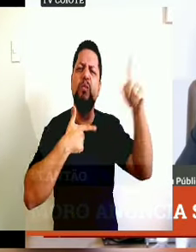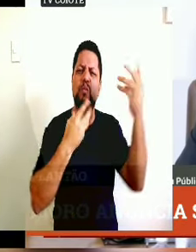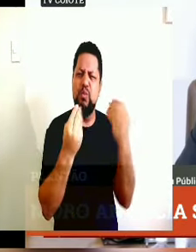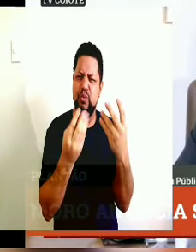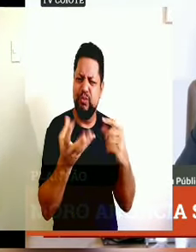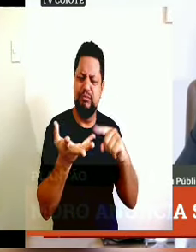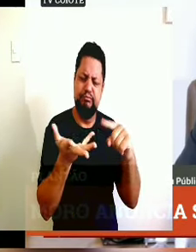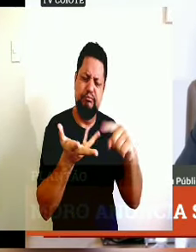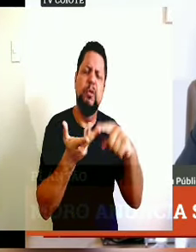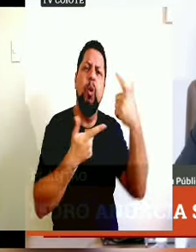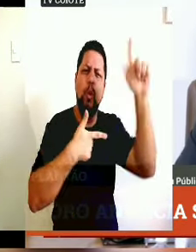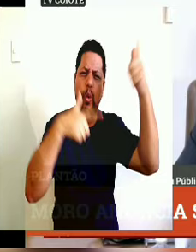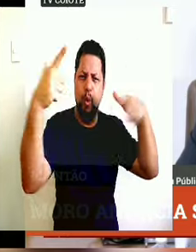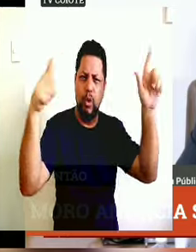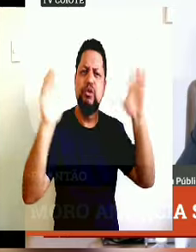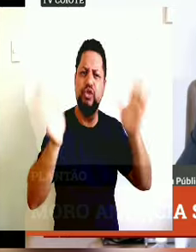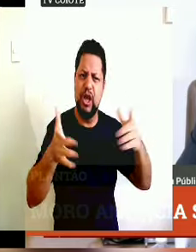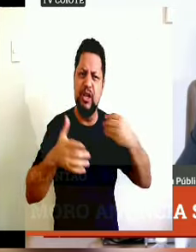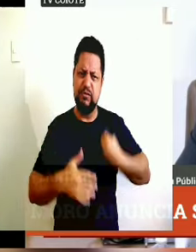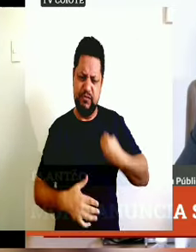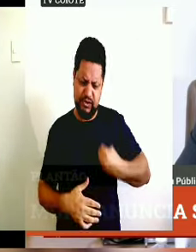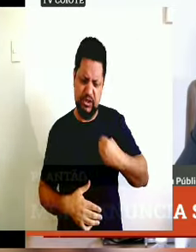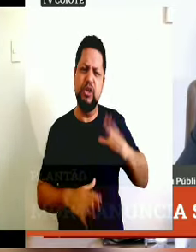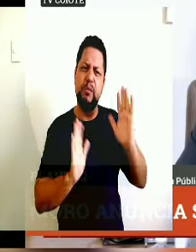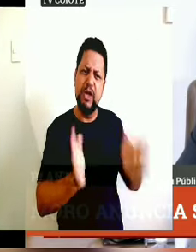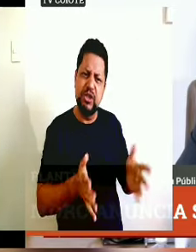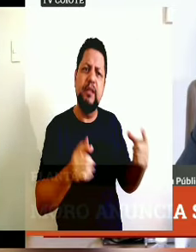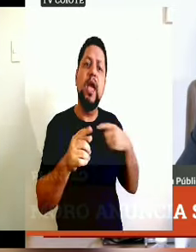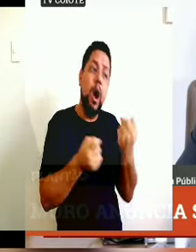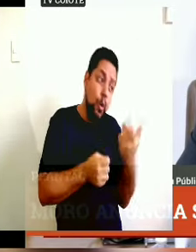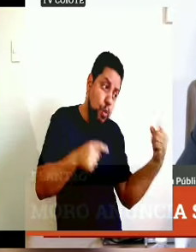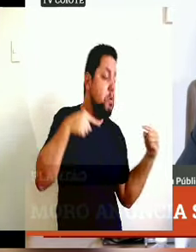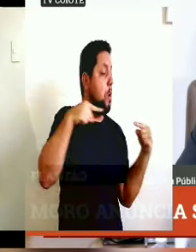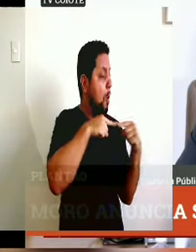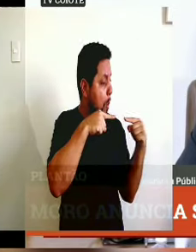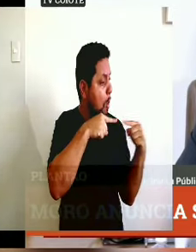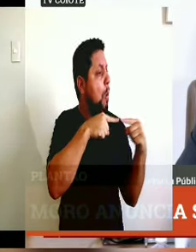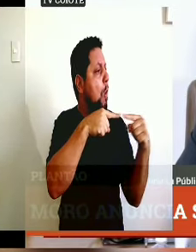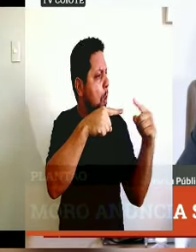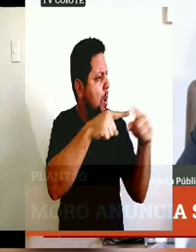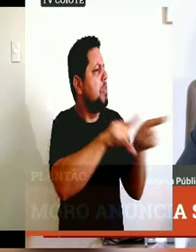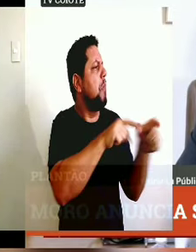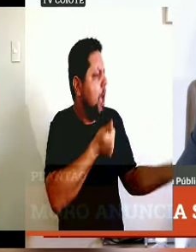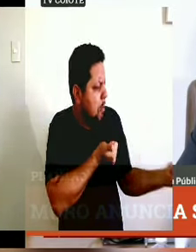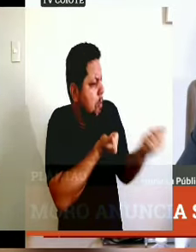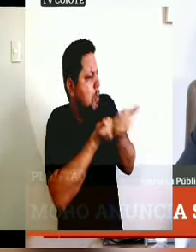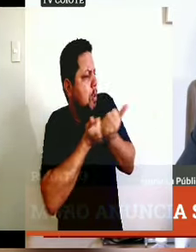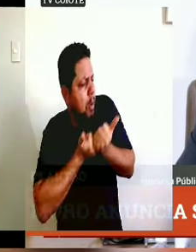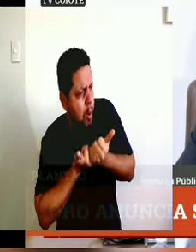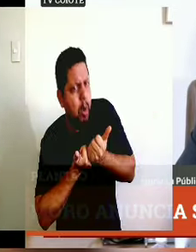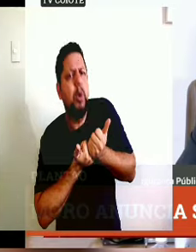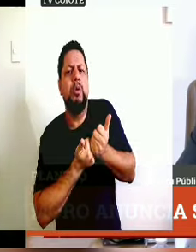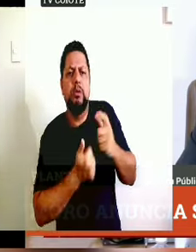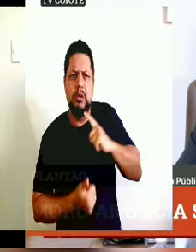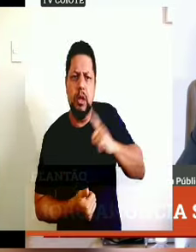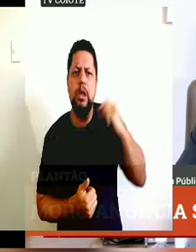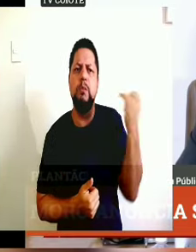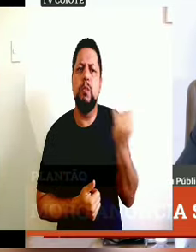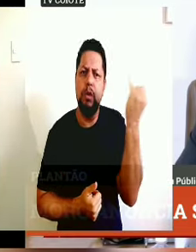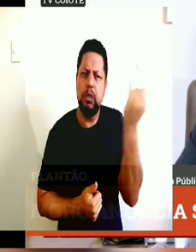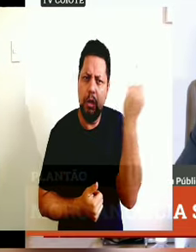essa permanência aqui. Tive muitas convergências, recebi apoio do presidente em diversas ocasiões